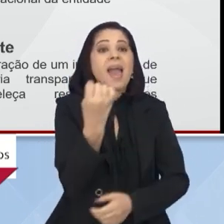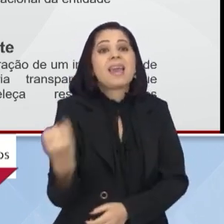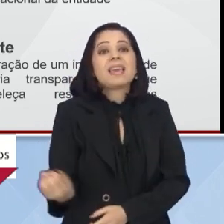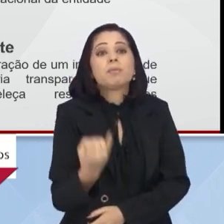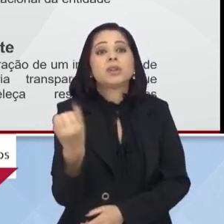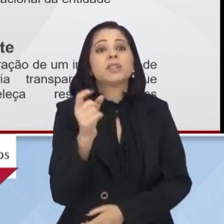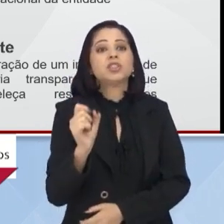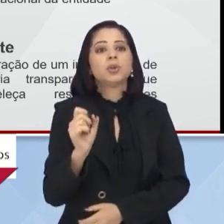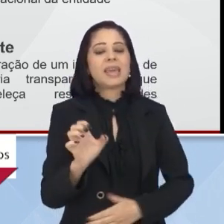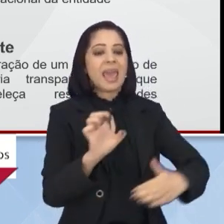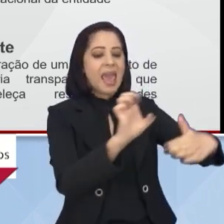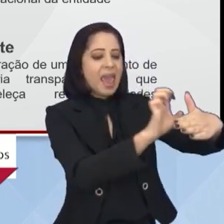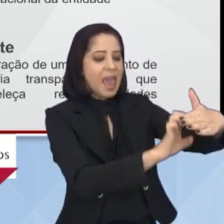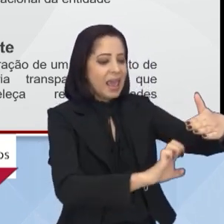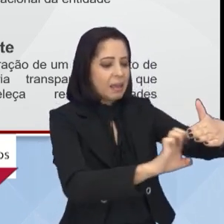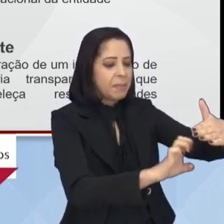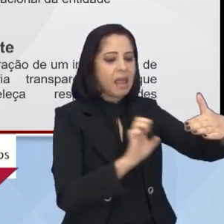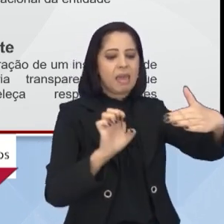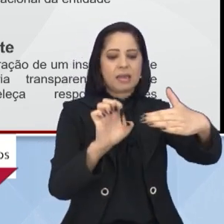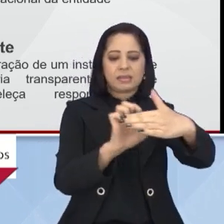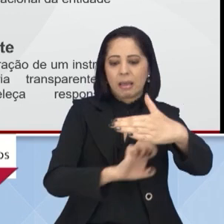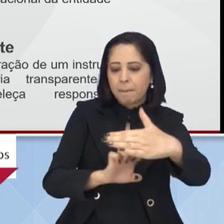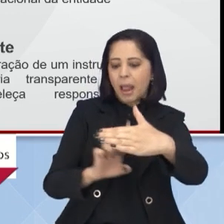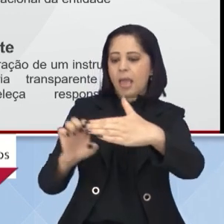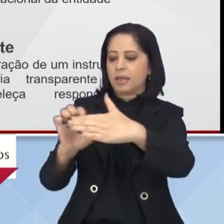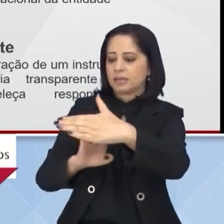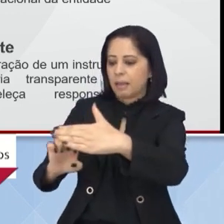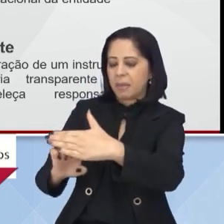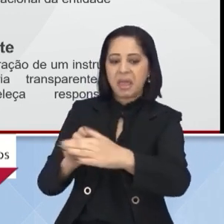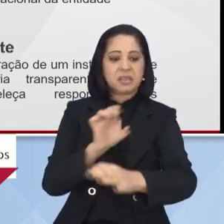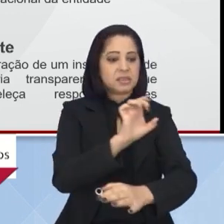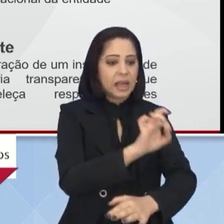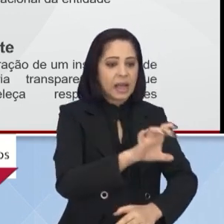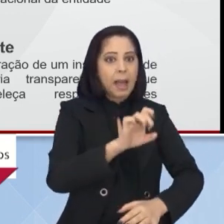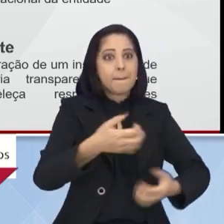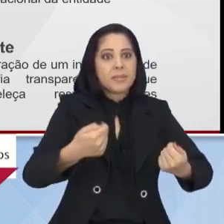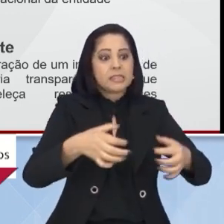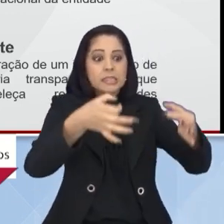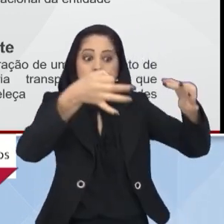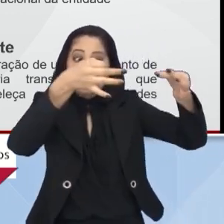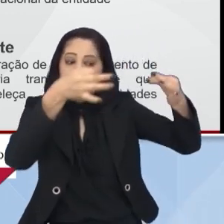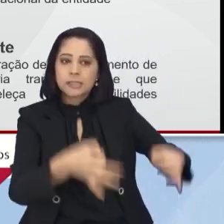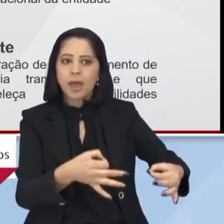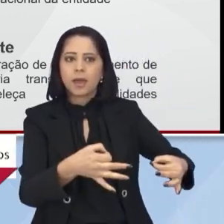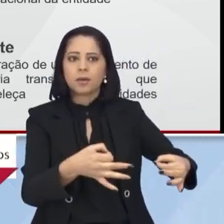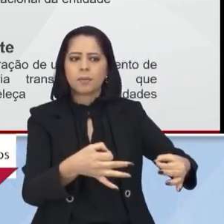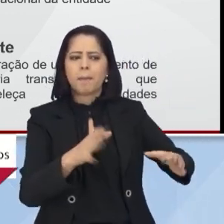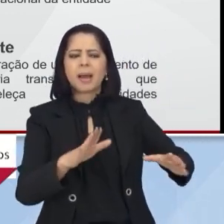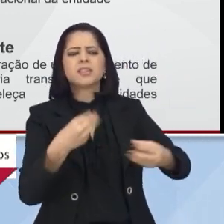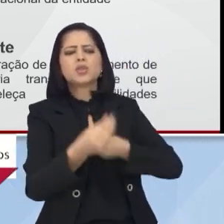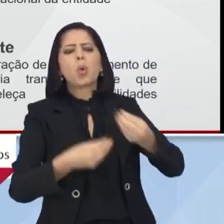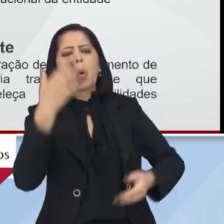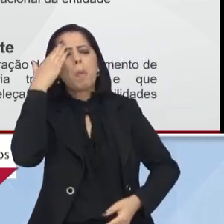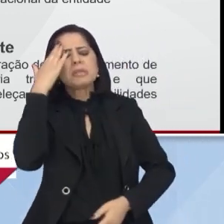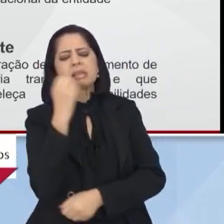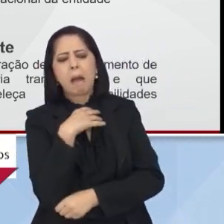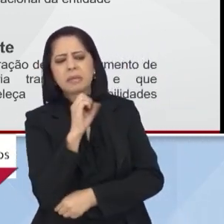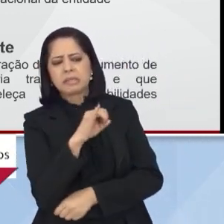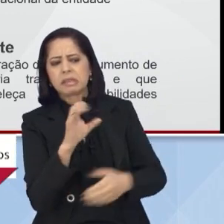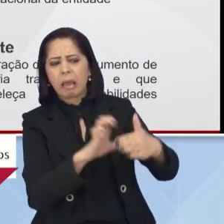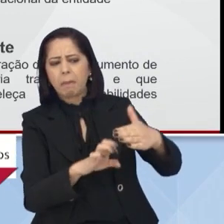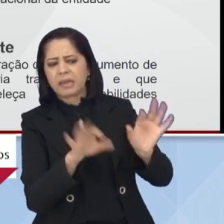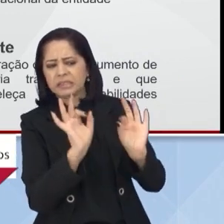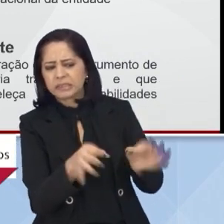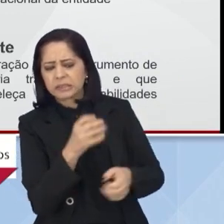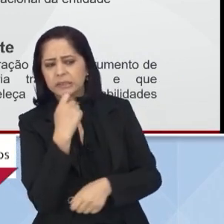seja firmada com entidades sérias né e como que a gente garante isso lá no chamamento Vocês precisam estabelecer